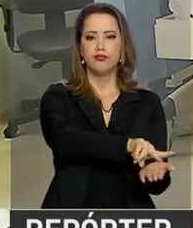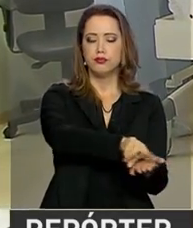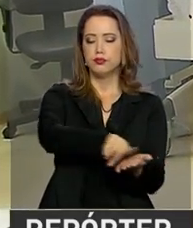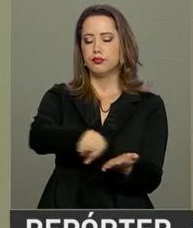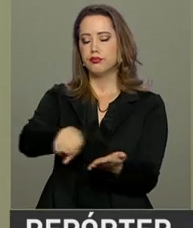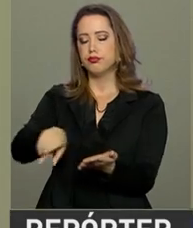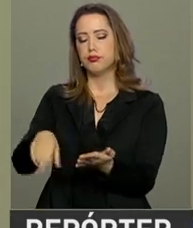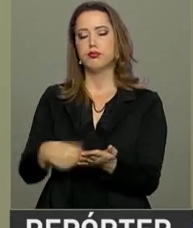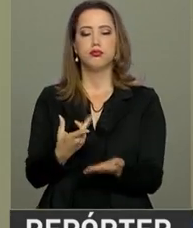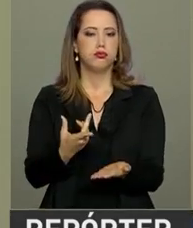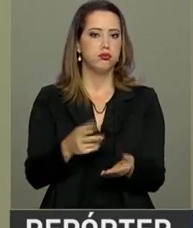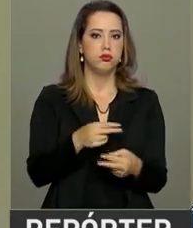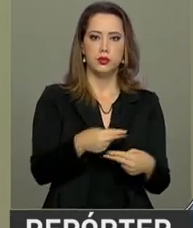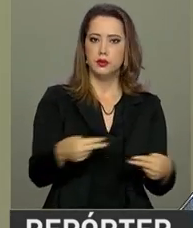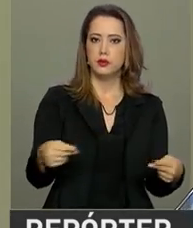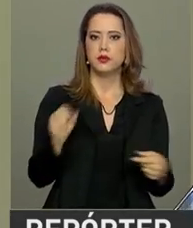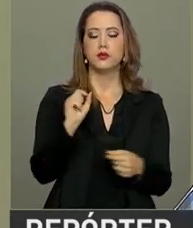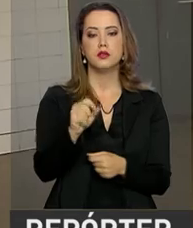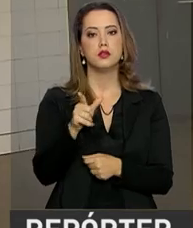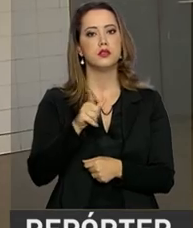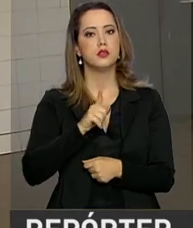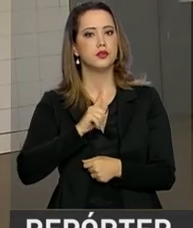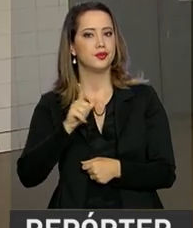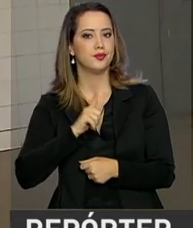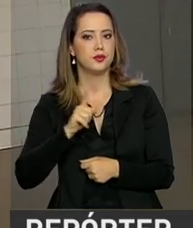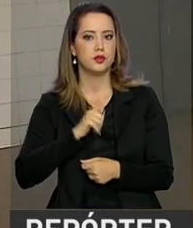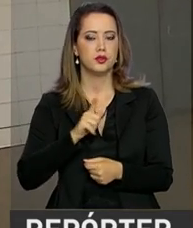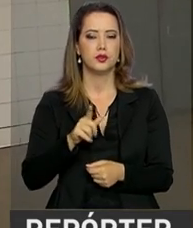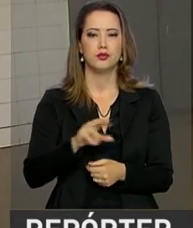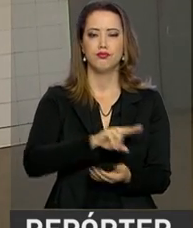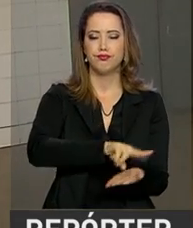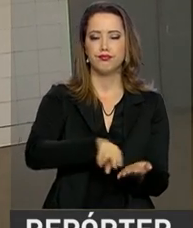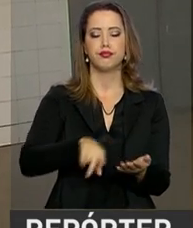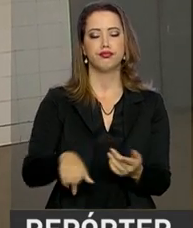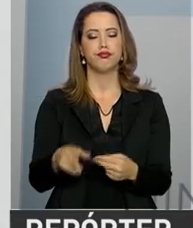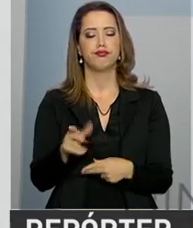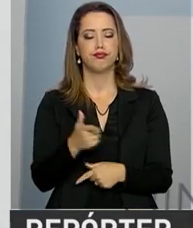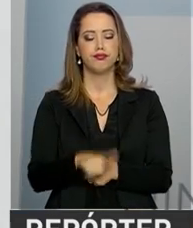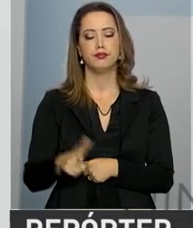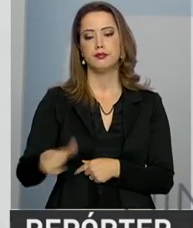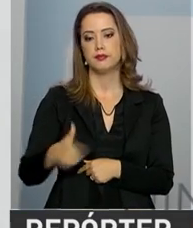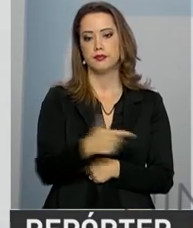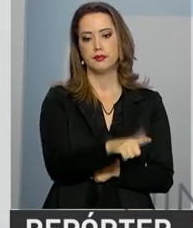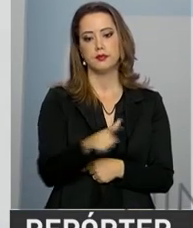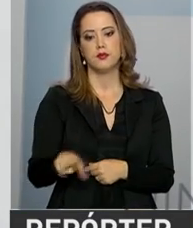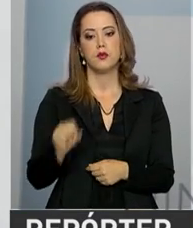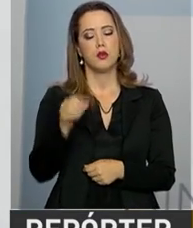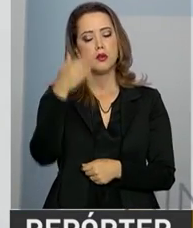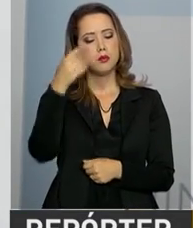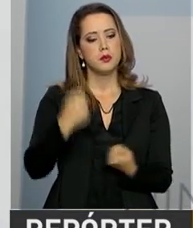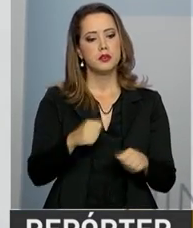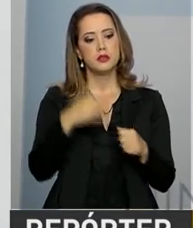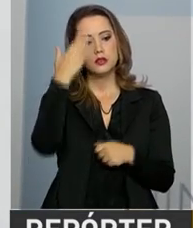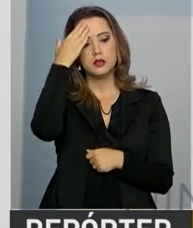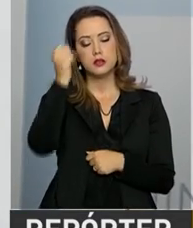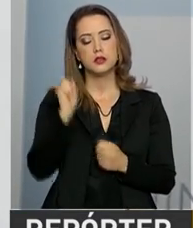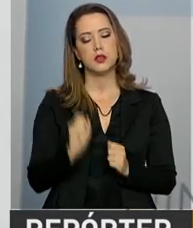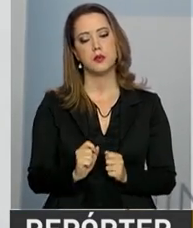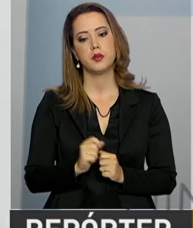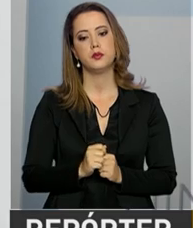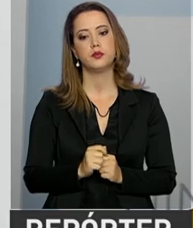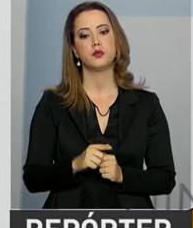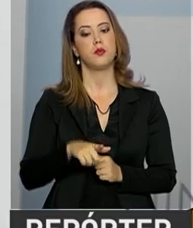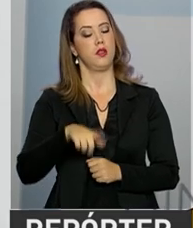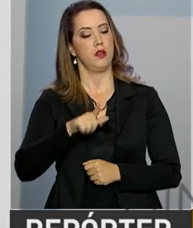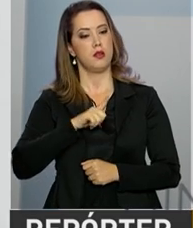hidratante óleo de girassol e óleo de linhaça entre outros produtos são entre Estados municípios e união